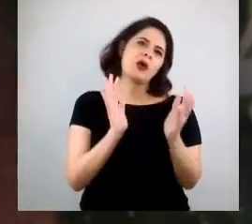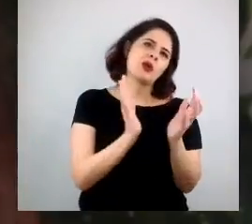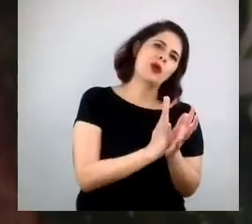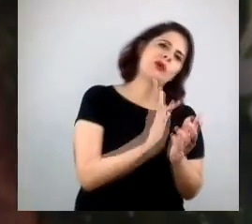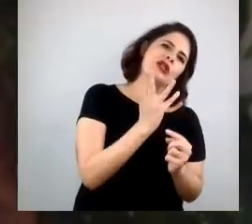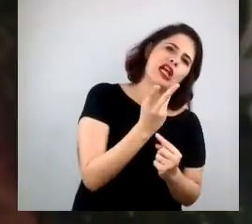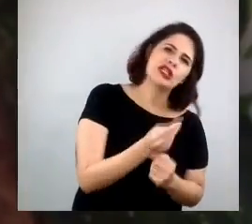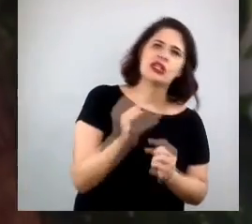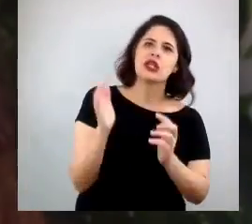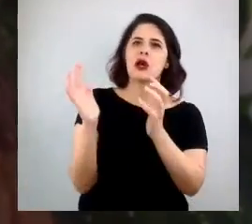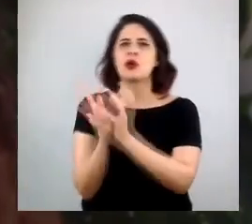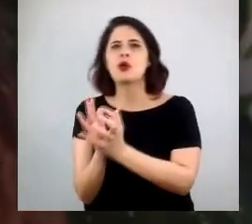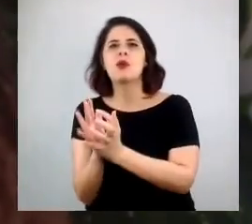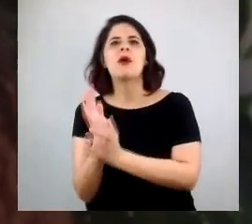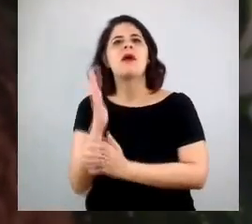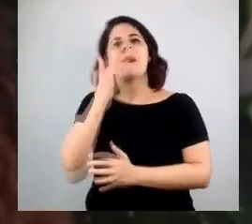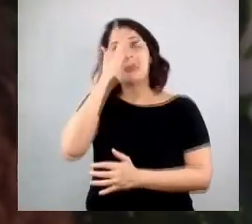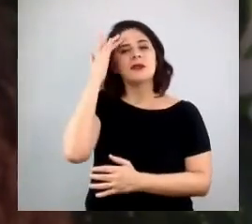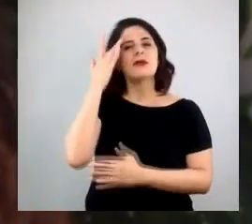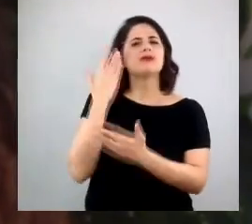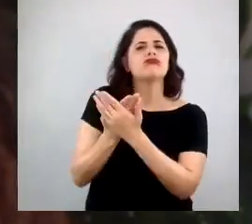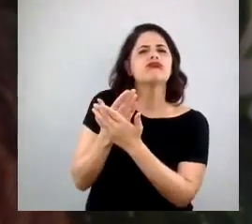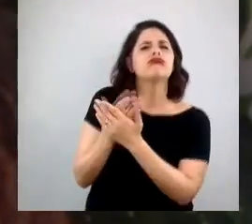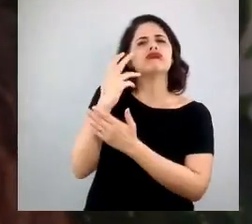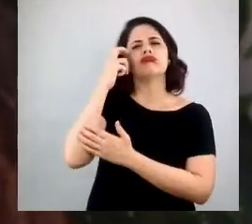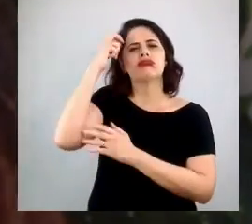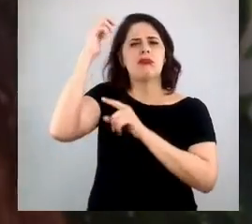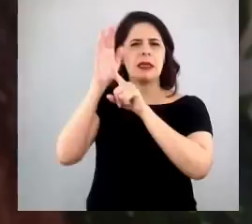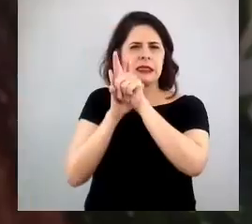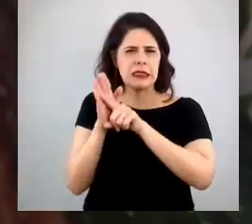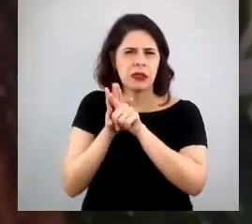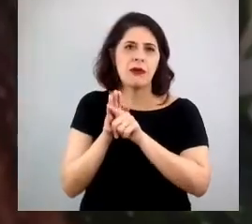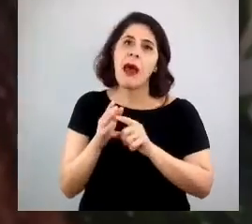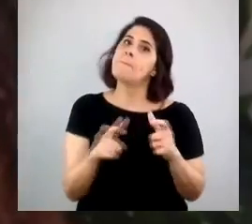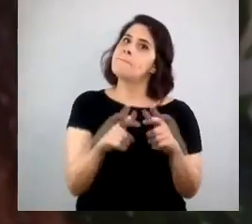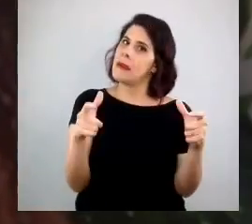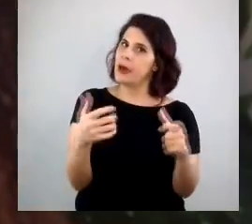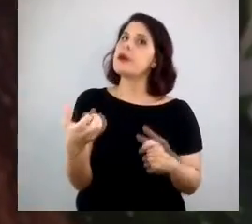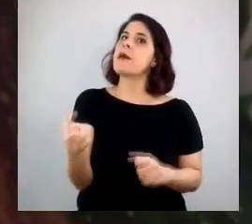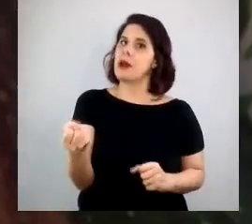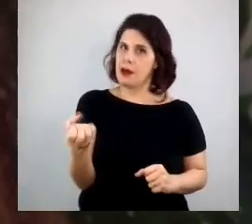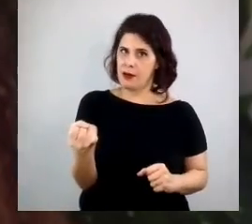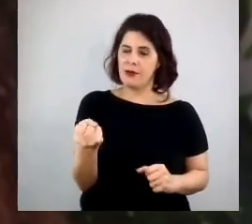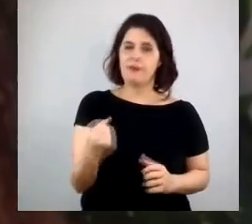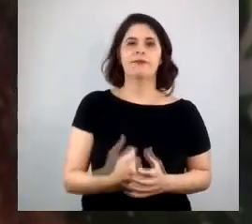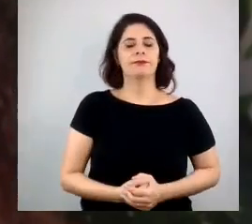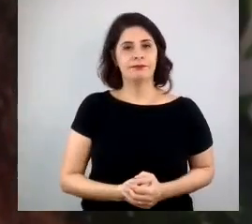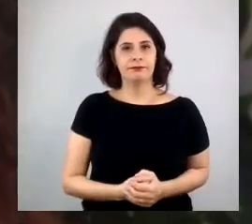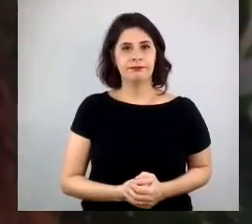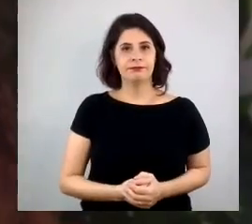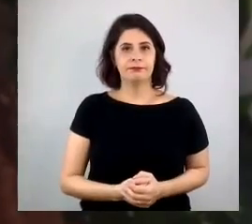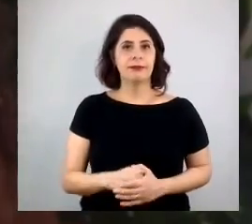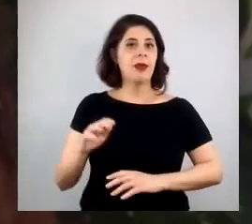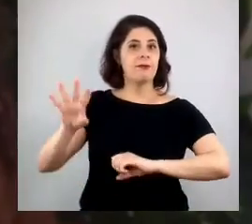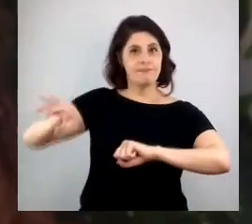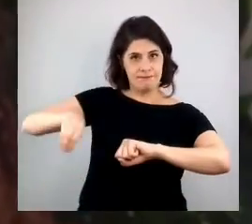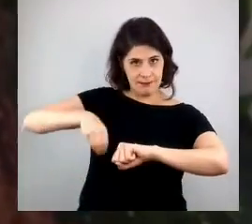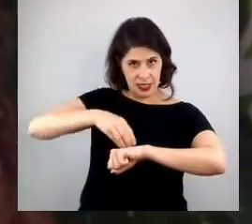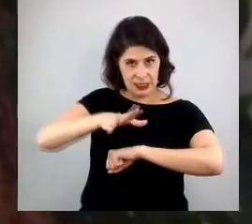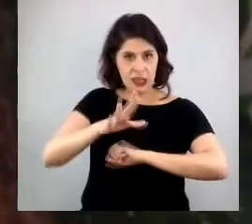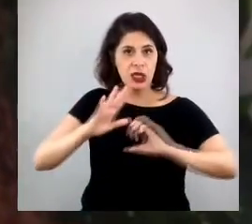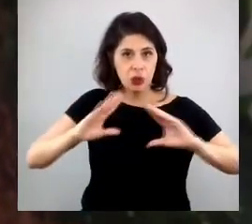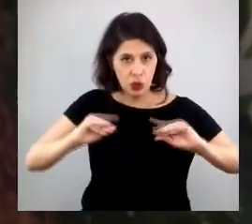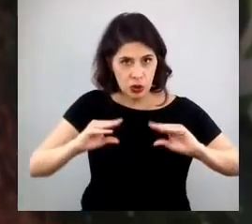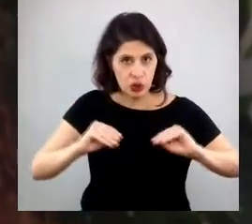tal, a maioria pessoas brancas. E aí eu mandei uma mensagem à noite, falei, gente, vamos fazer uma campanha Somos